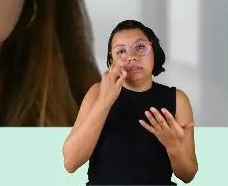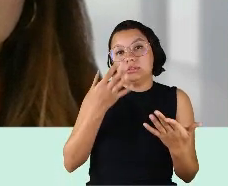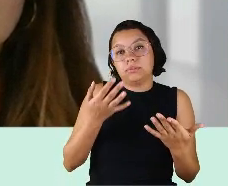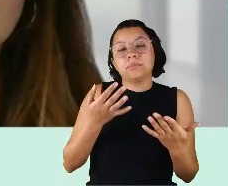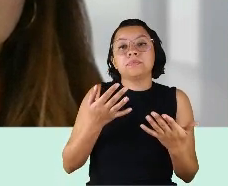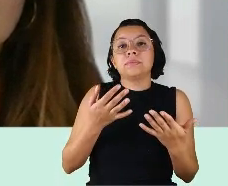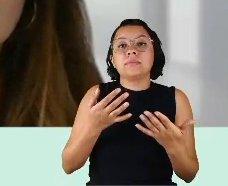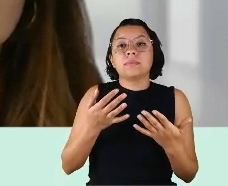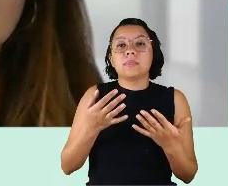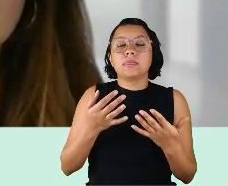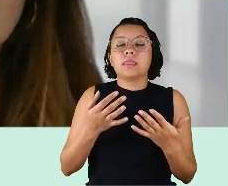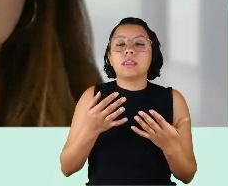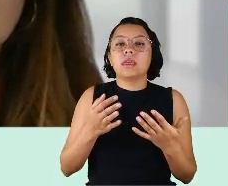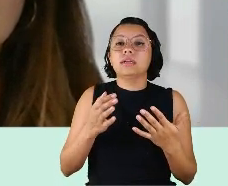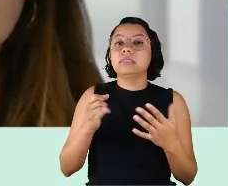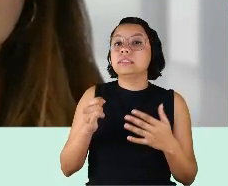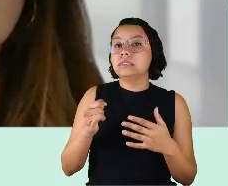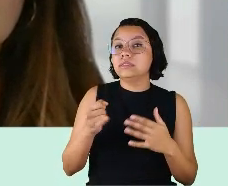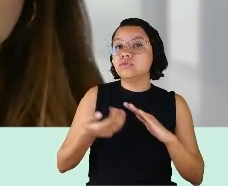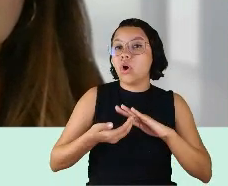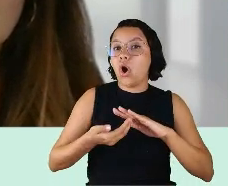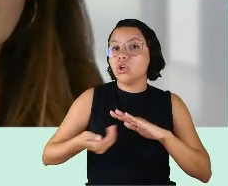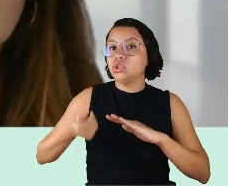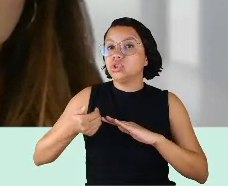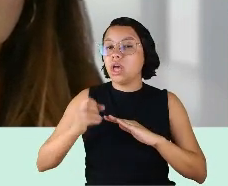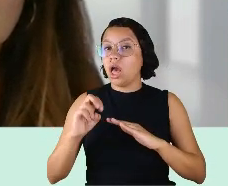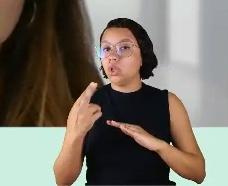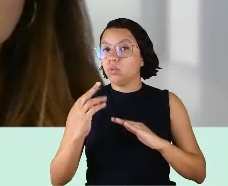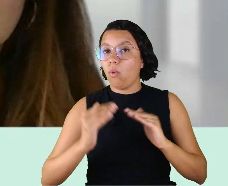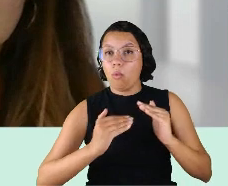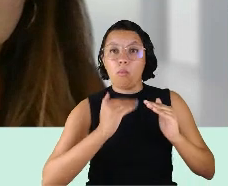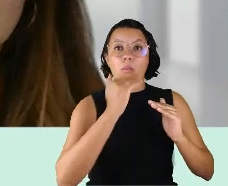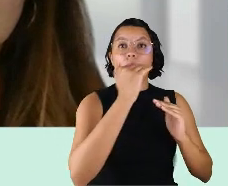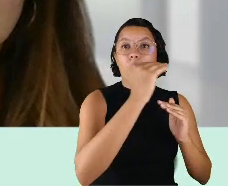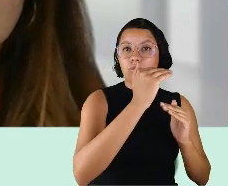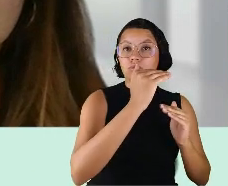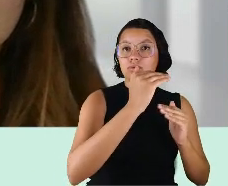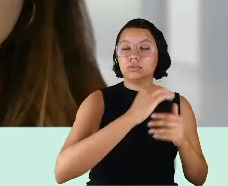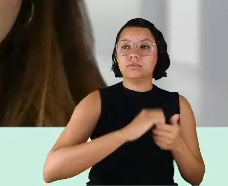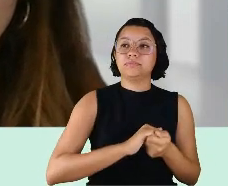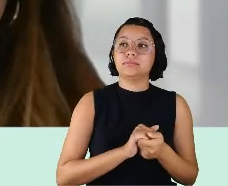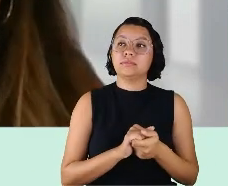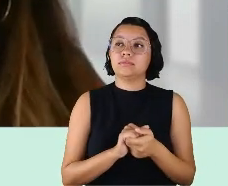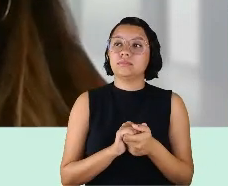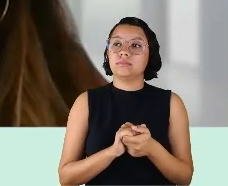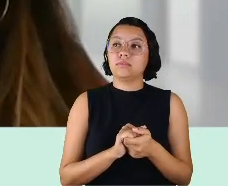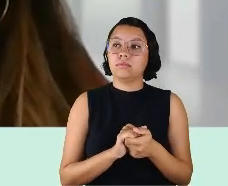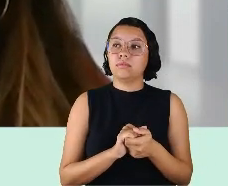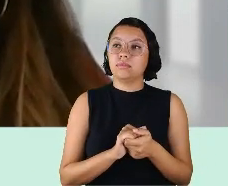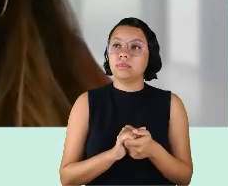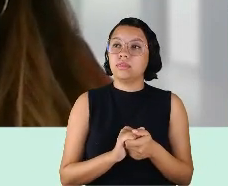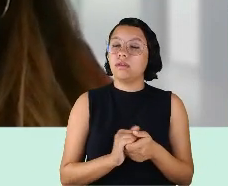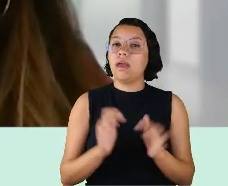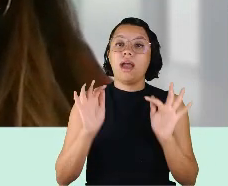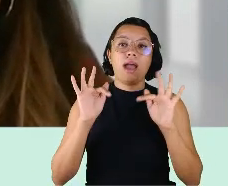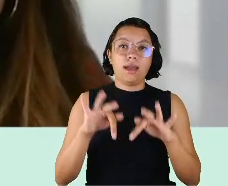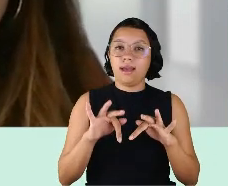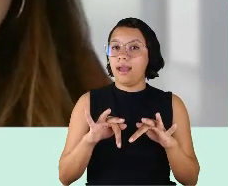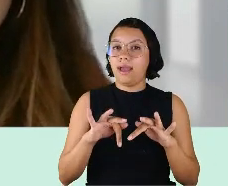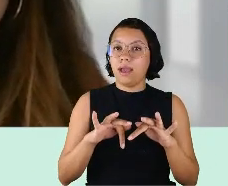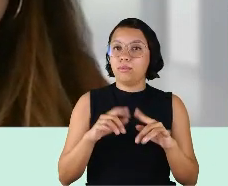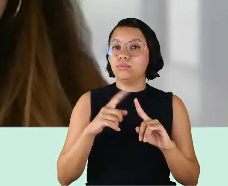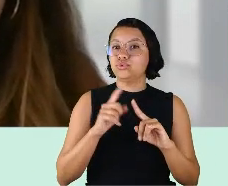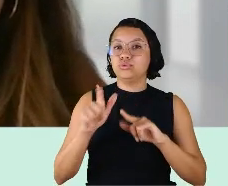presencial. E caso seja removido ou promovido, vai cessar o